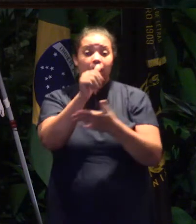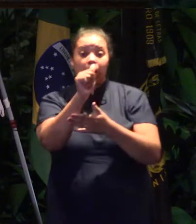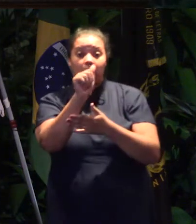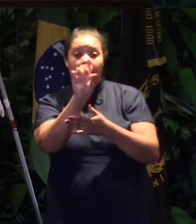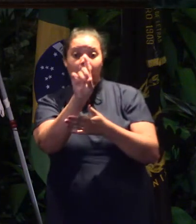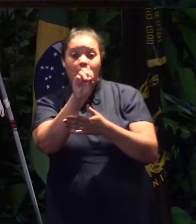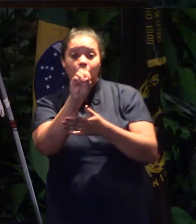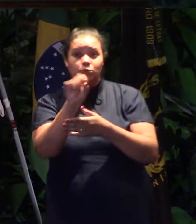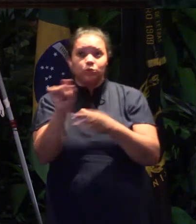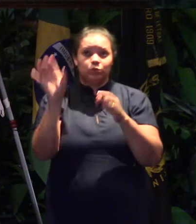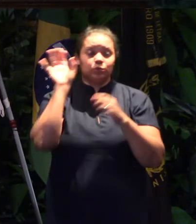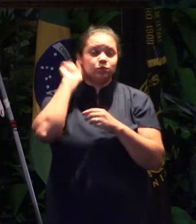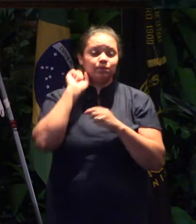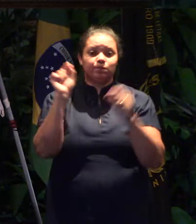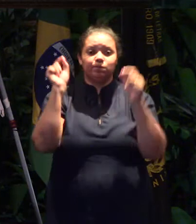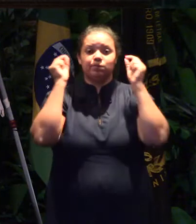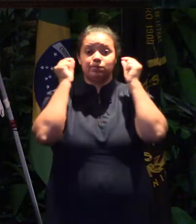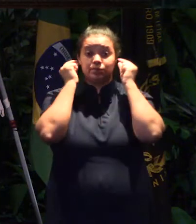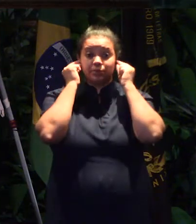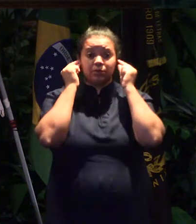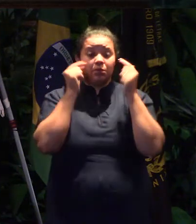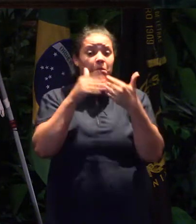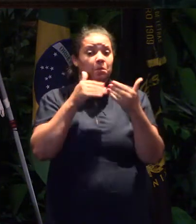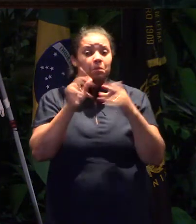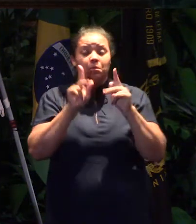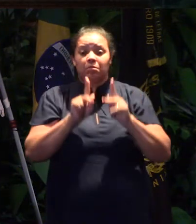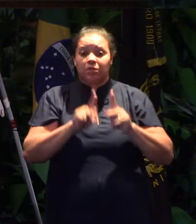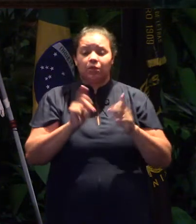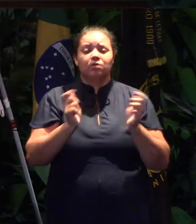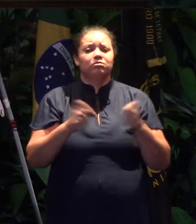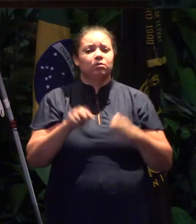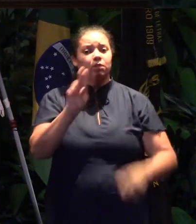amplamente, inclusive por pessoas que enxergam. Vê-se, portanto,